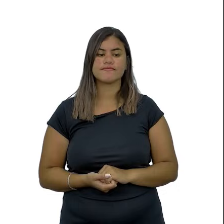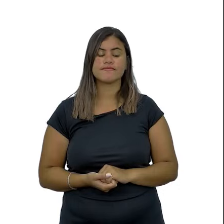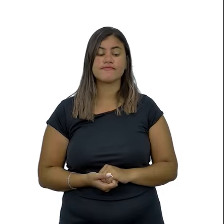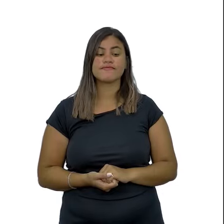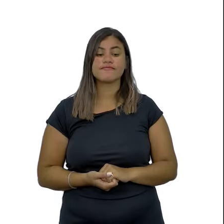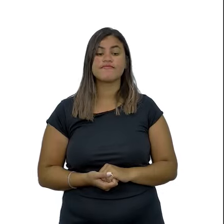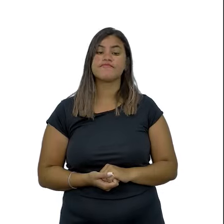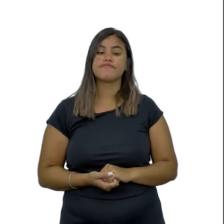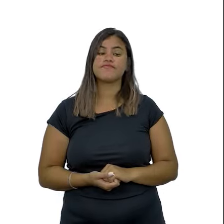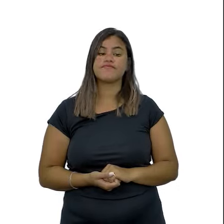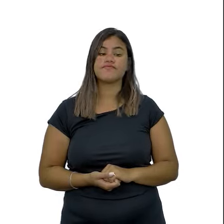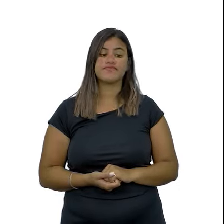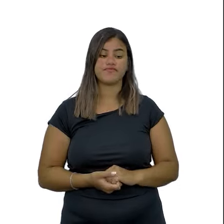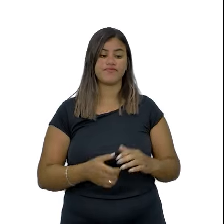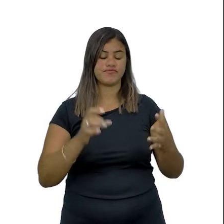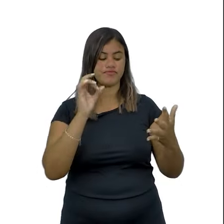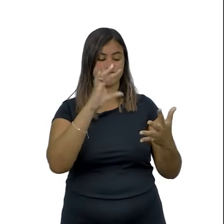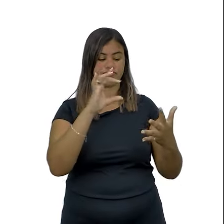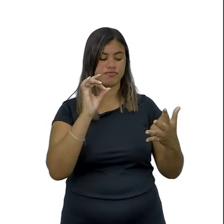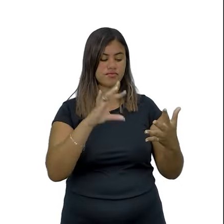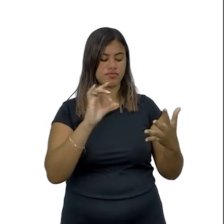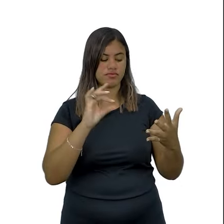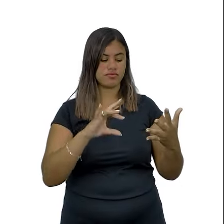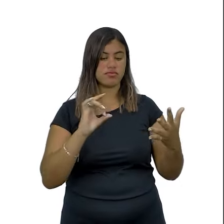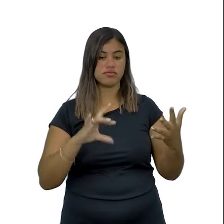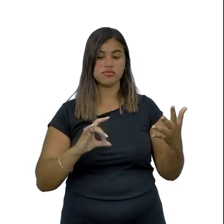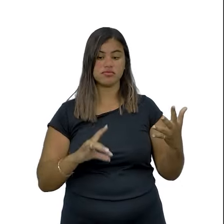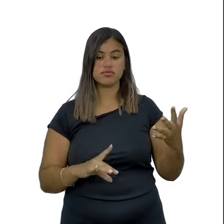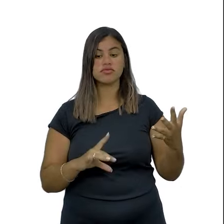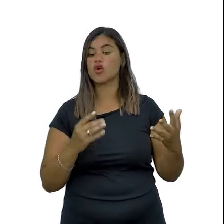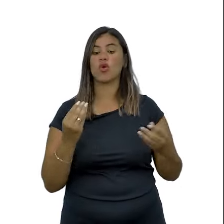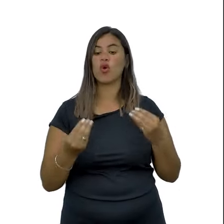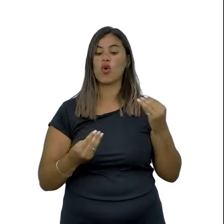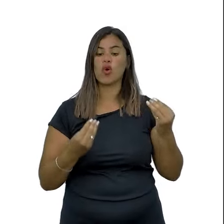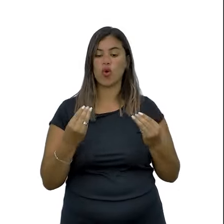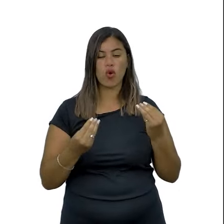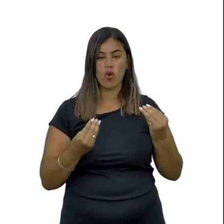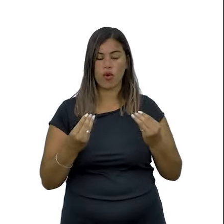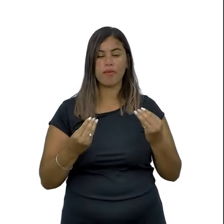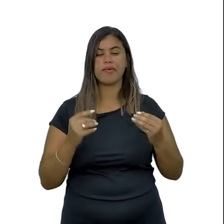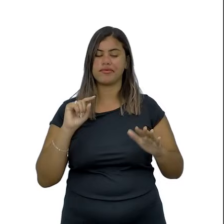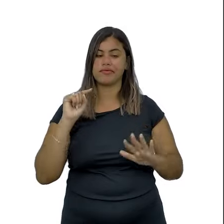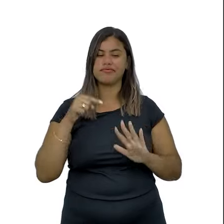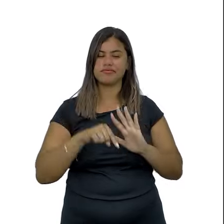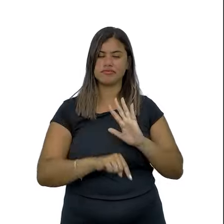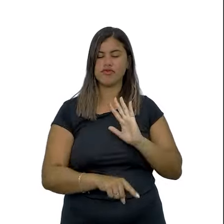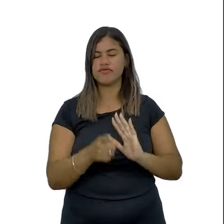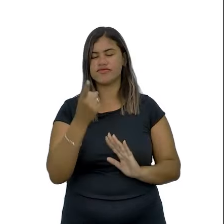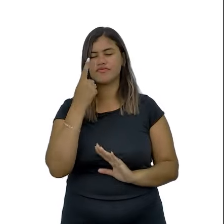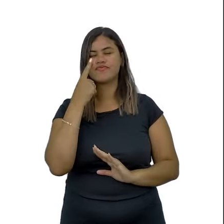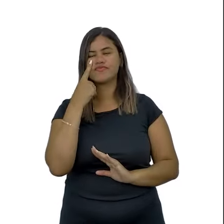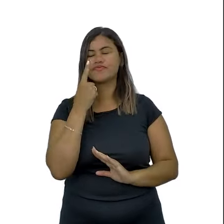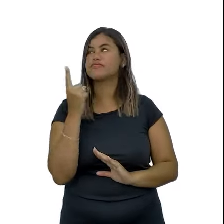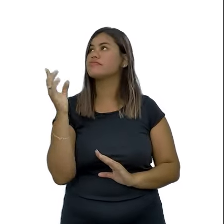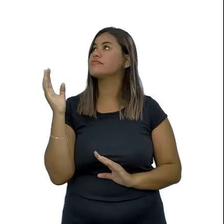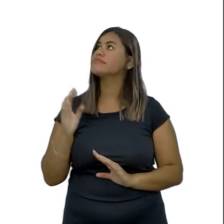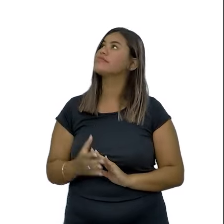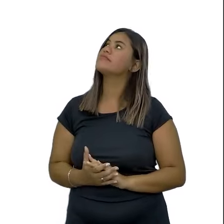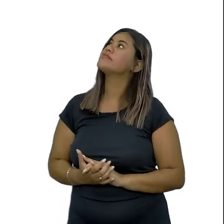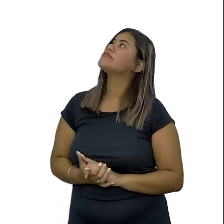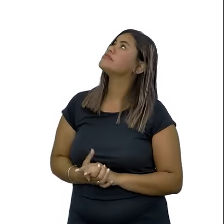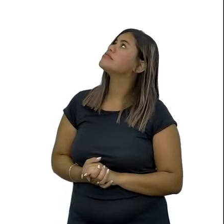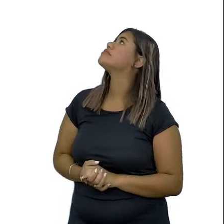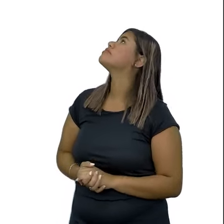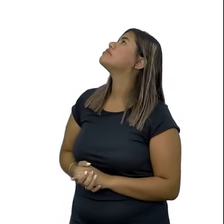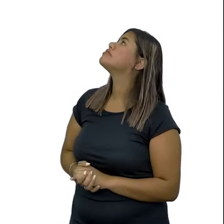Olhemos, então, para cada um dos aspectos de maneira um pouco mais aprofundada. Ou seja, cada